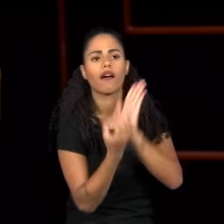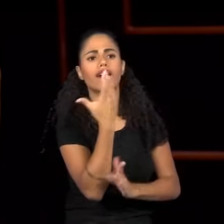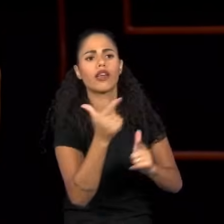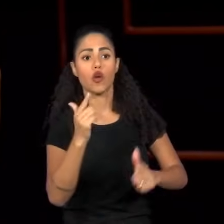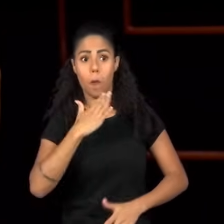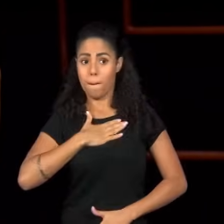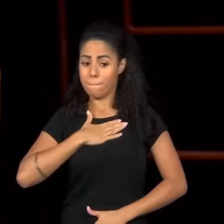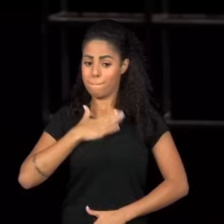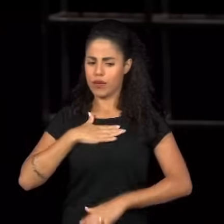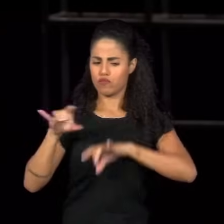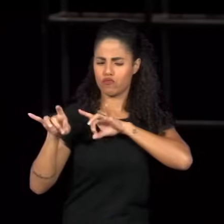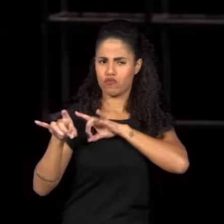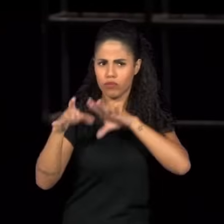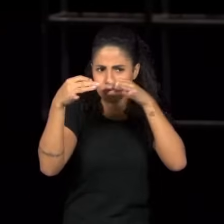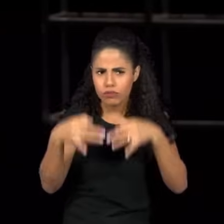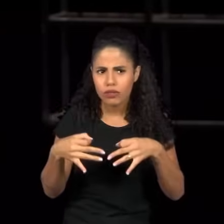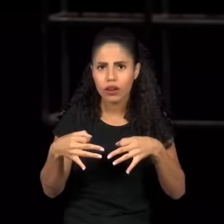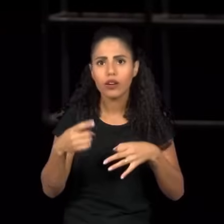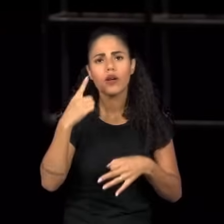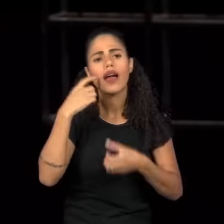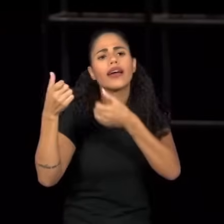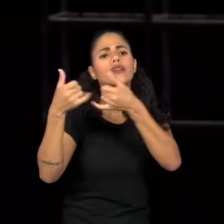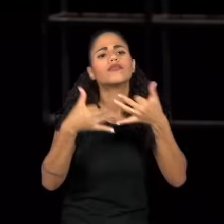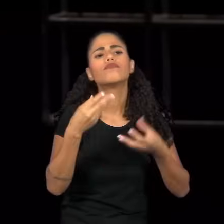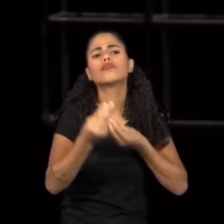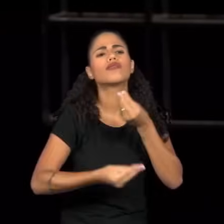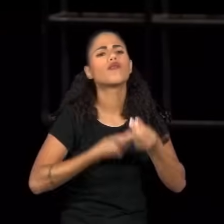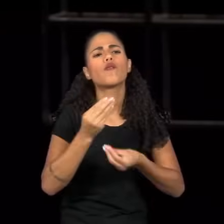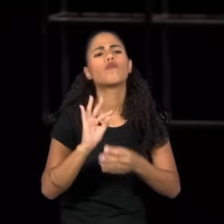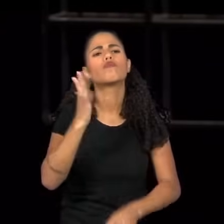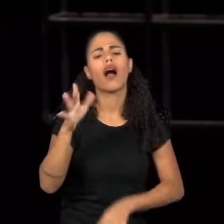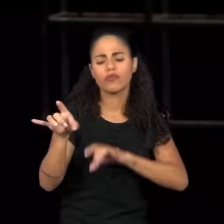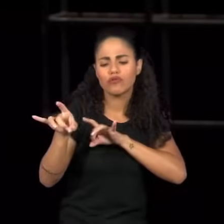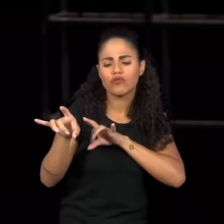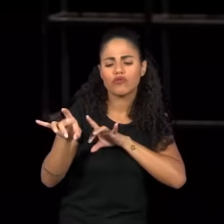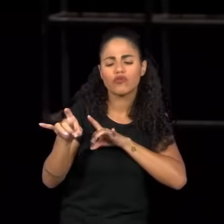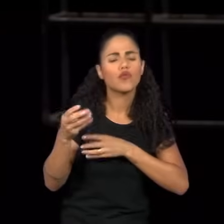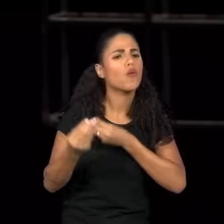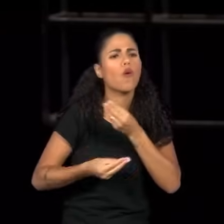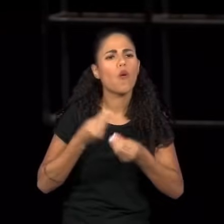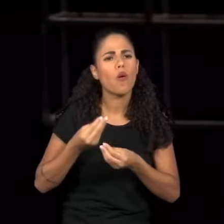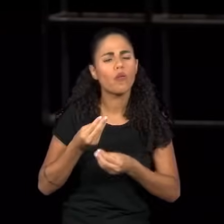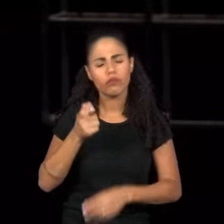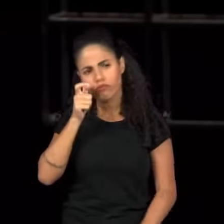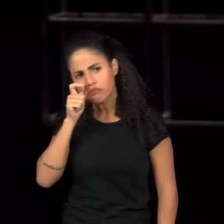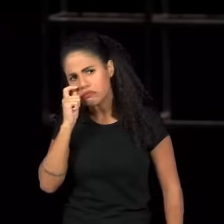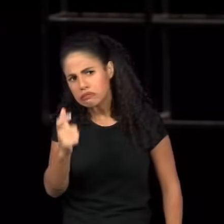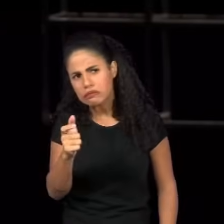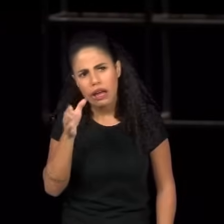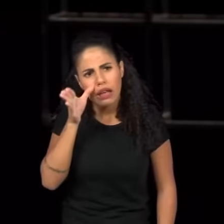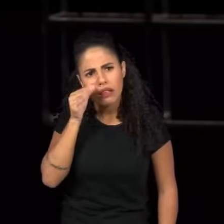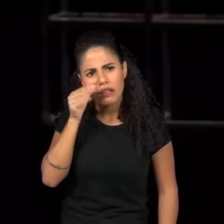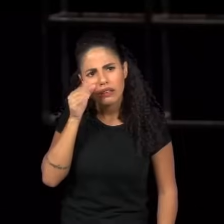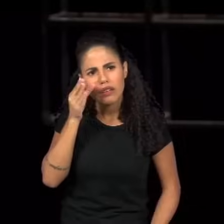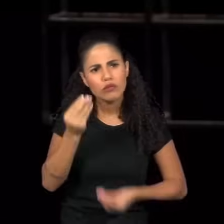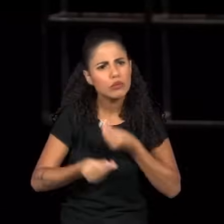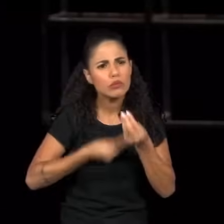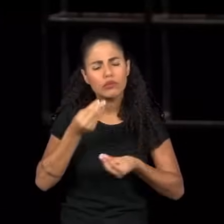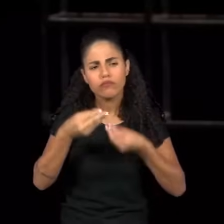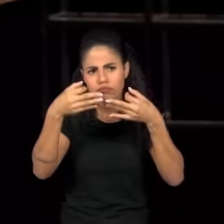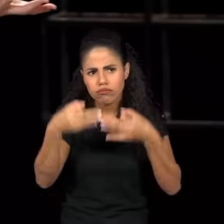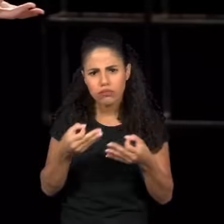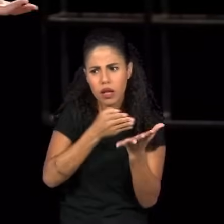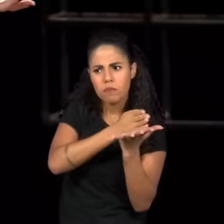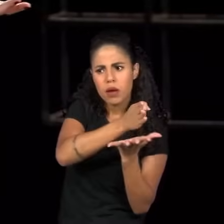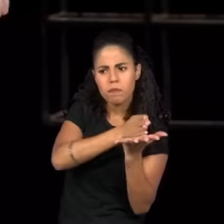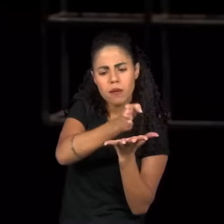método. E conta para a gente um pouco como é esse método na prática. É curioso, né? Porque são várias vertentes, né,